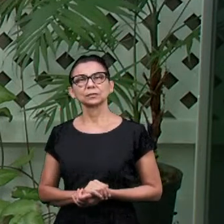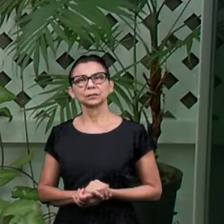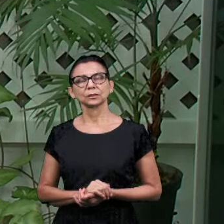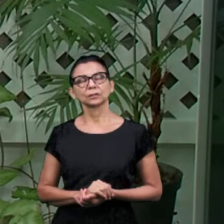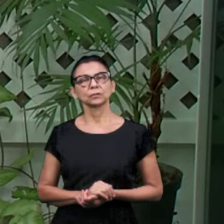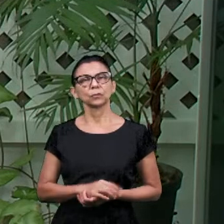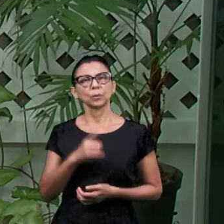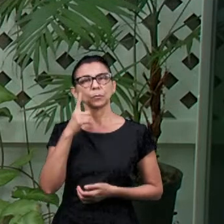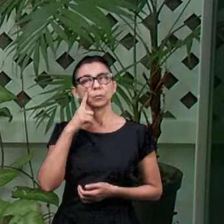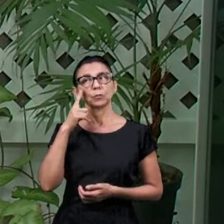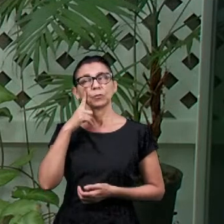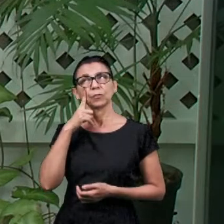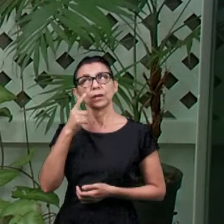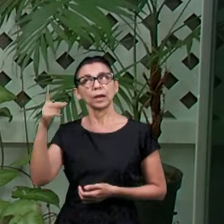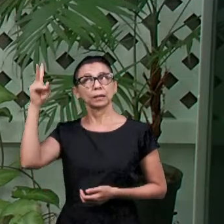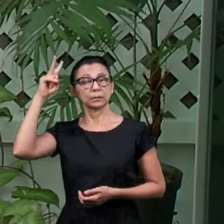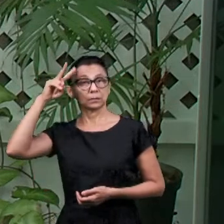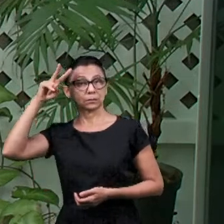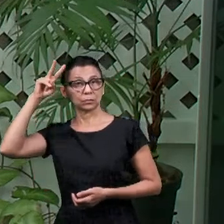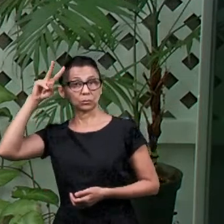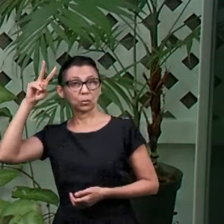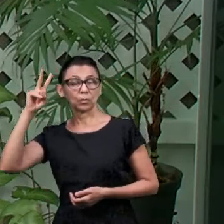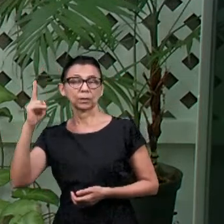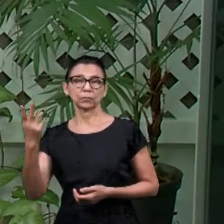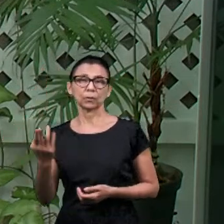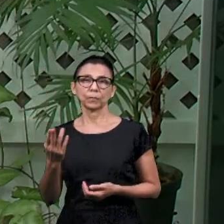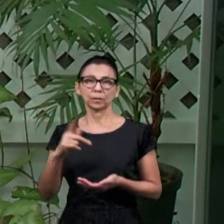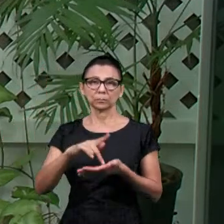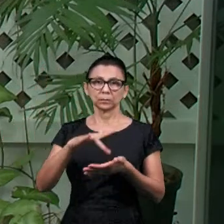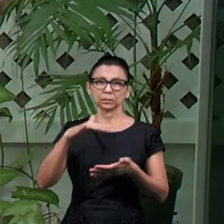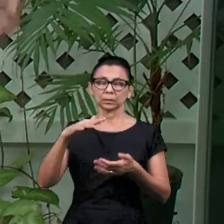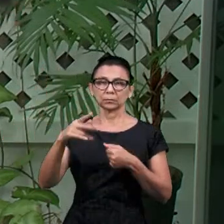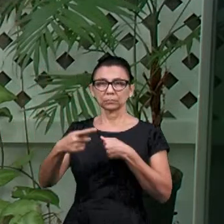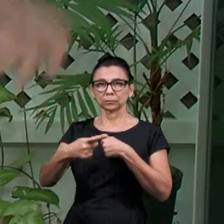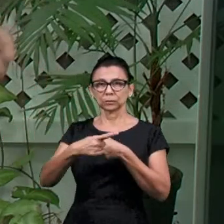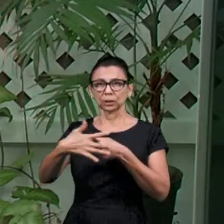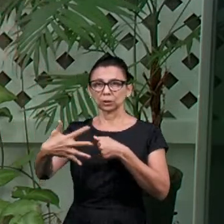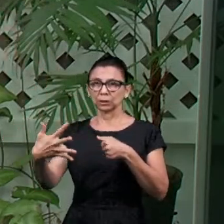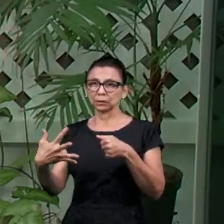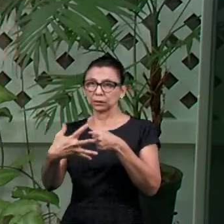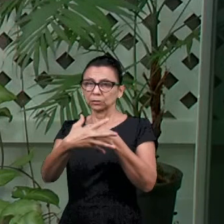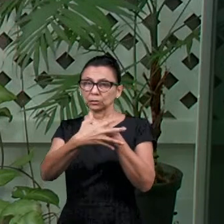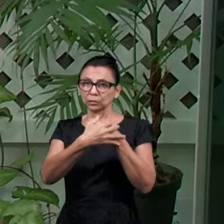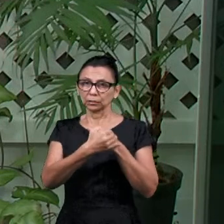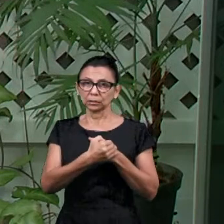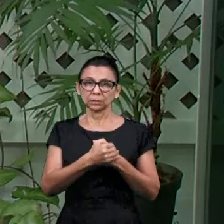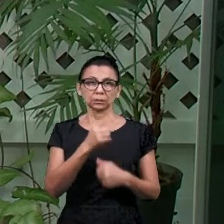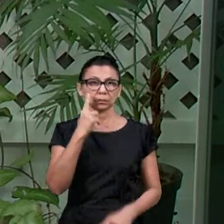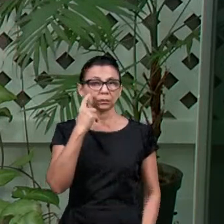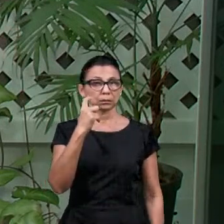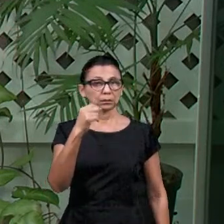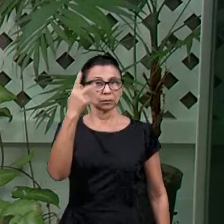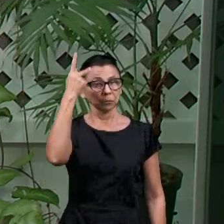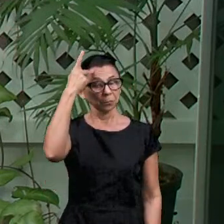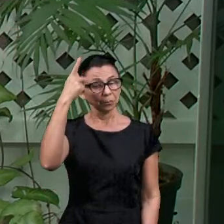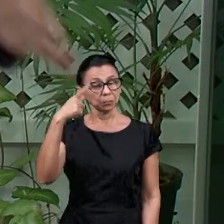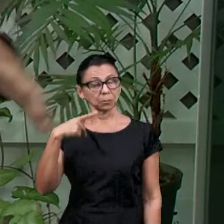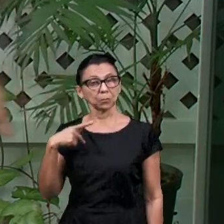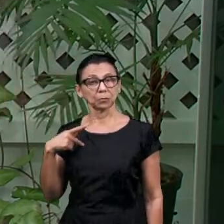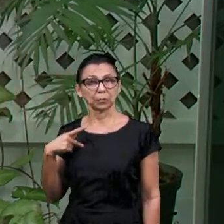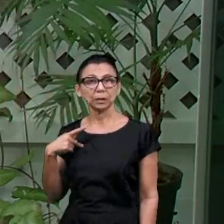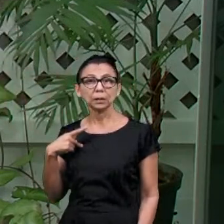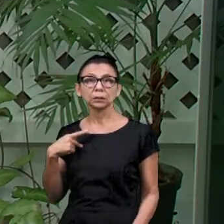histórico, nós vamos ver o tesouro que estava escondido no campo dos interesses do homem, onde o fermento ele